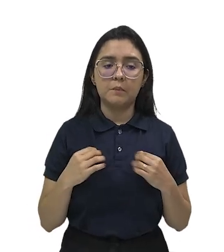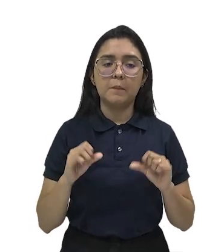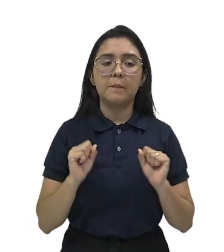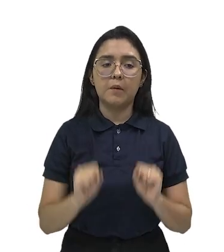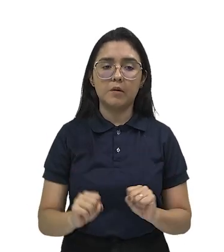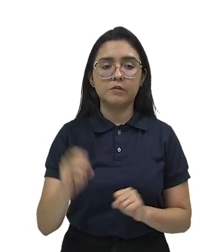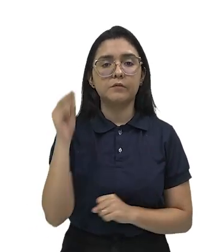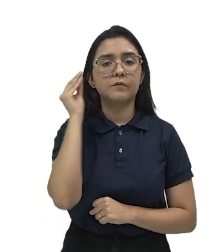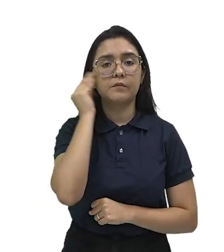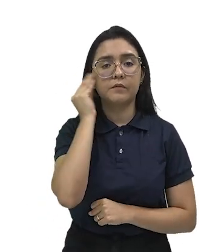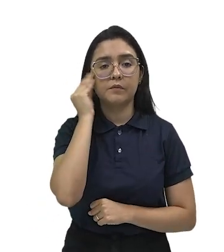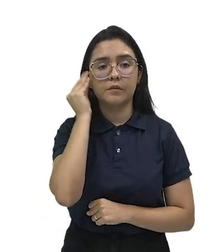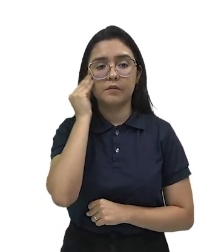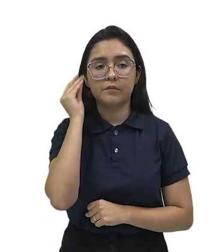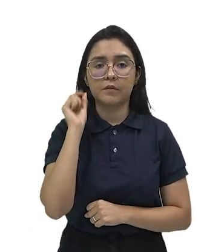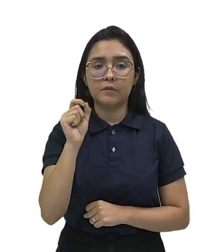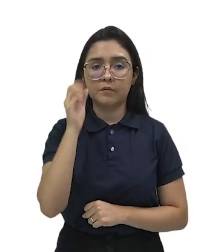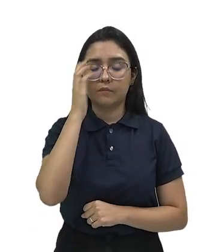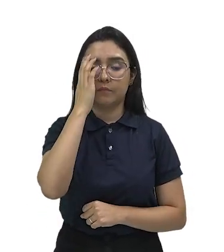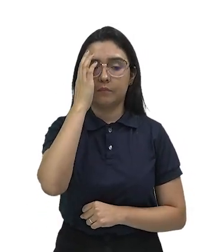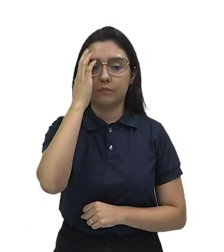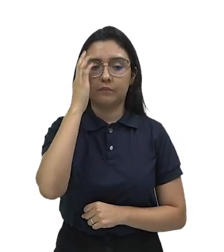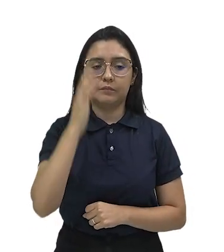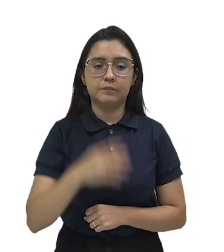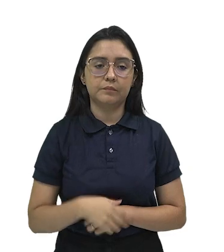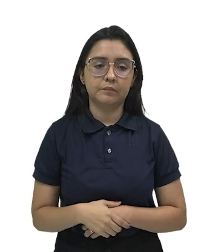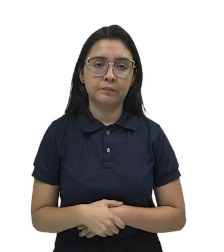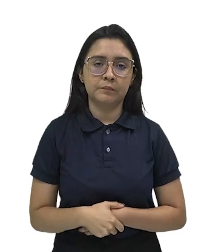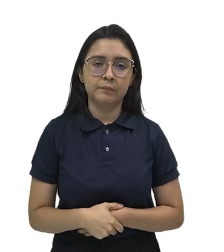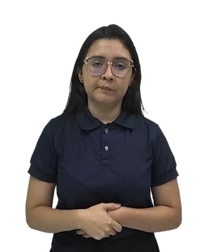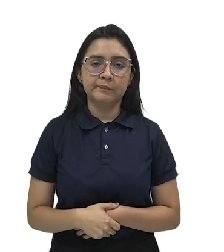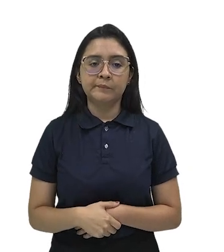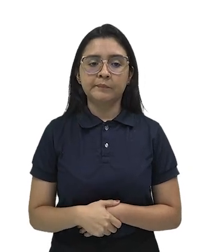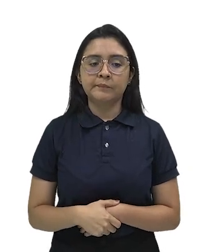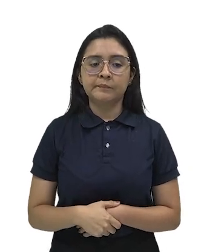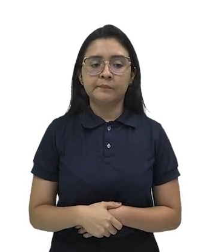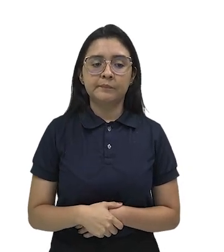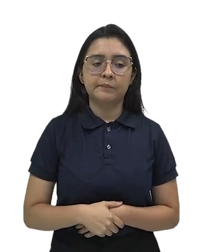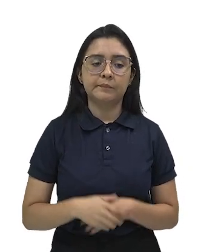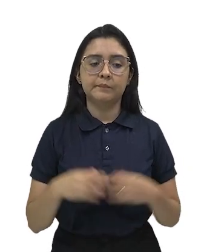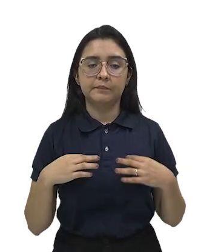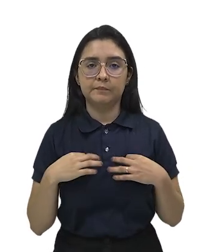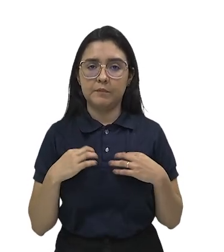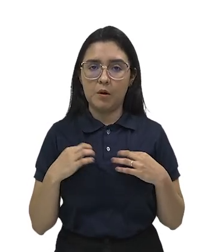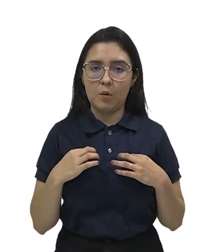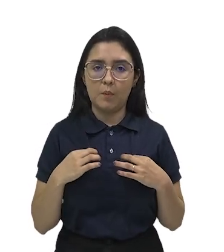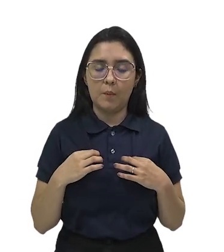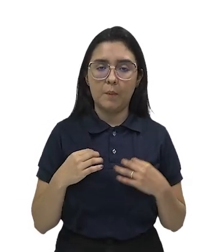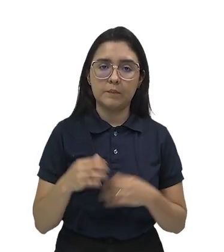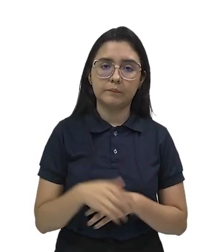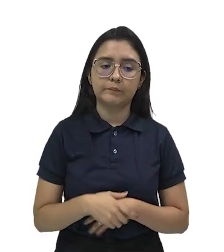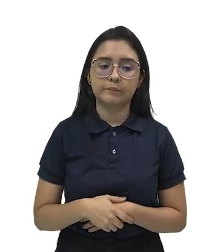pode ver. Então você, olha, um suéter,